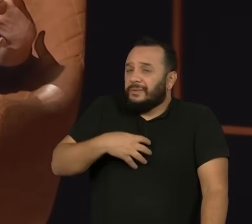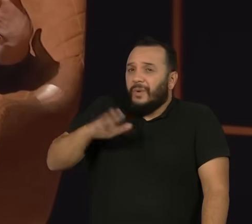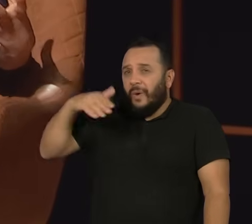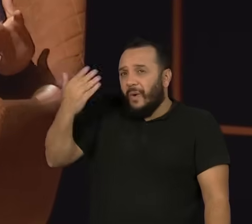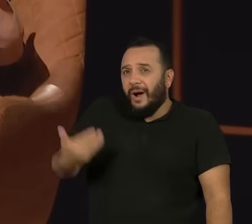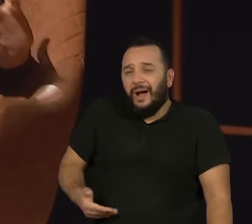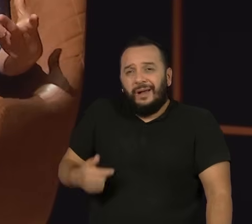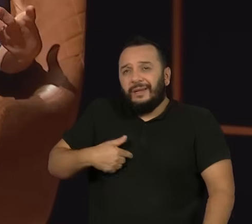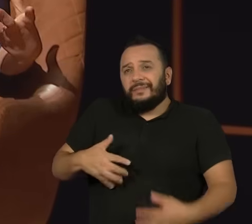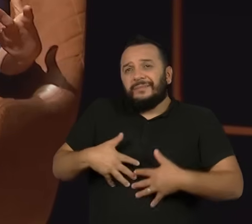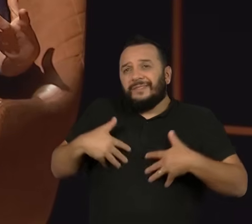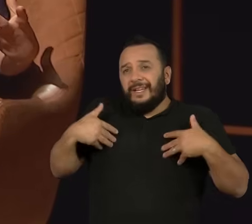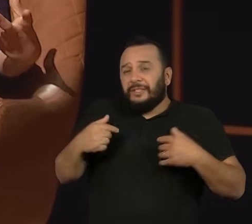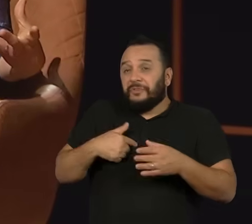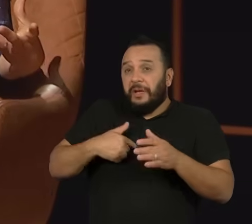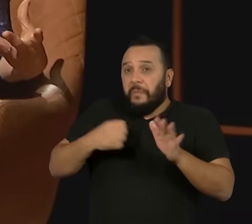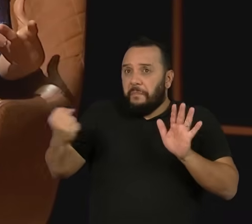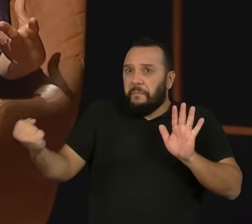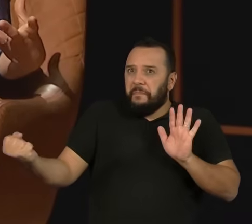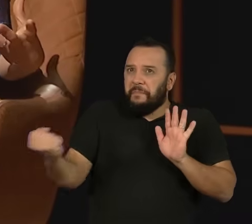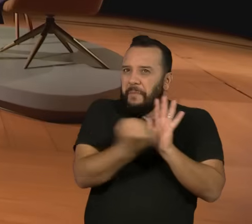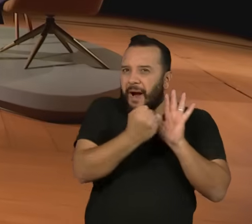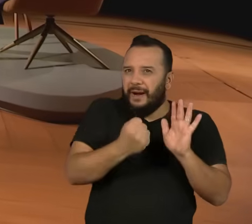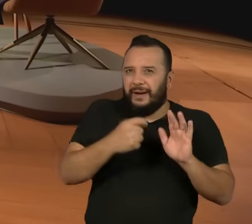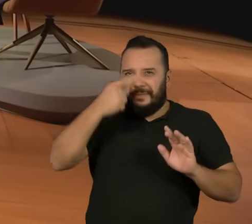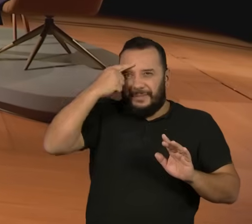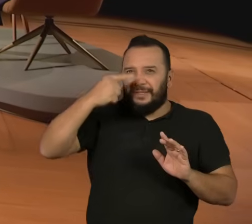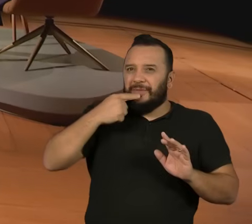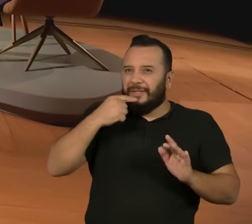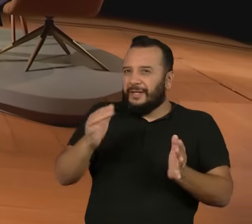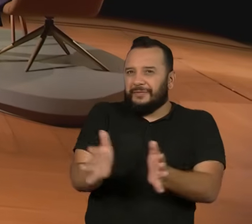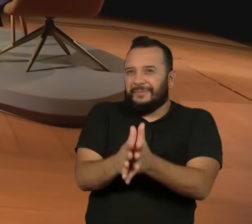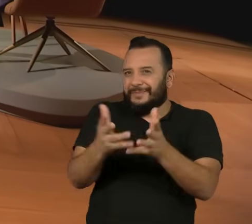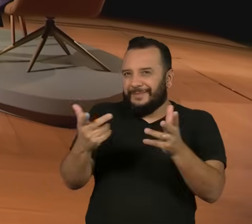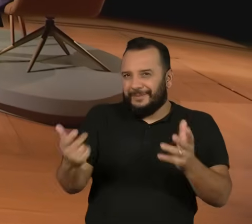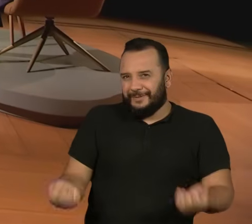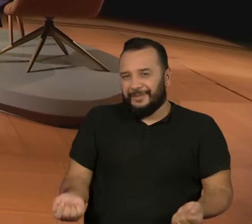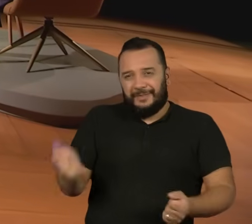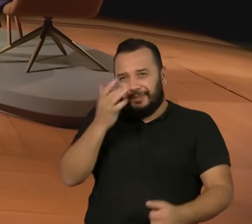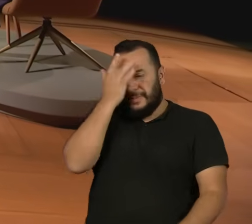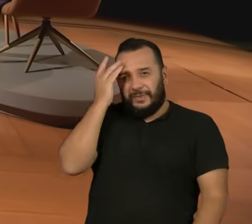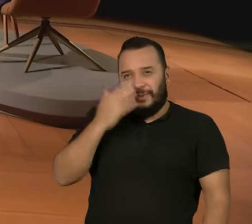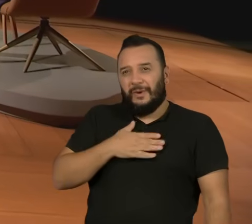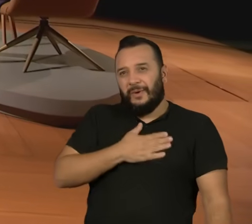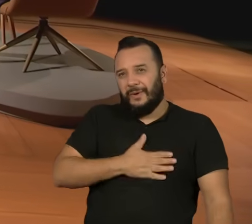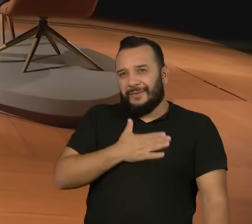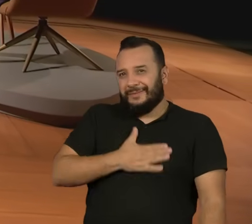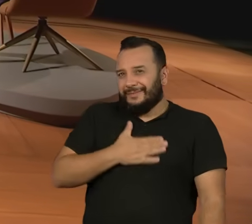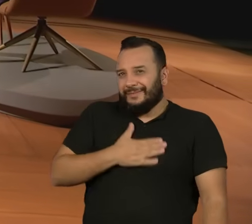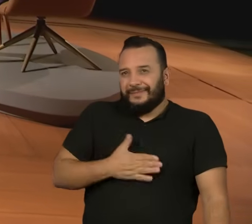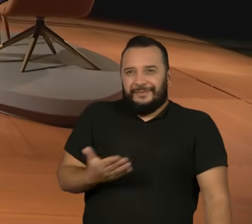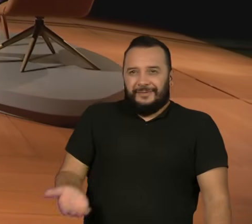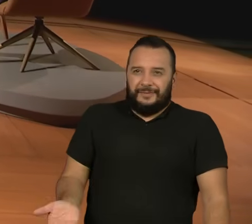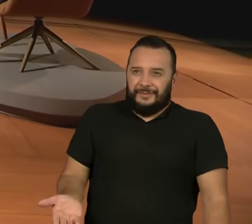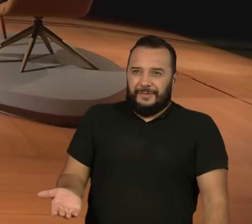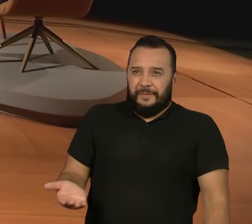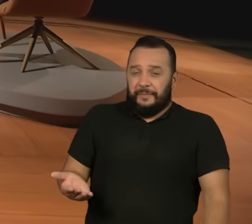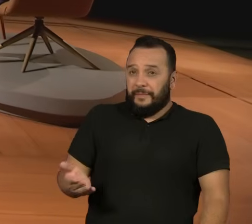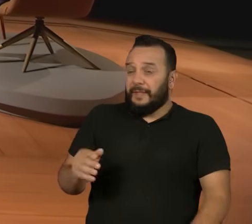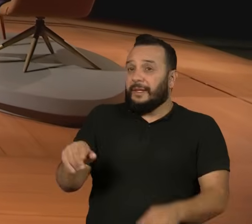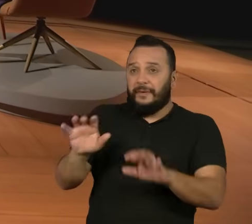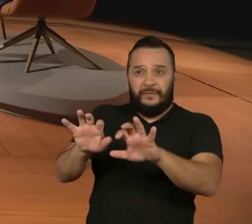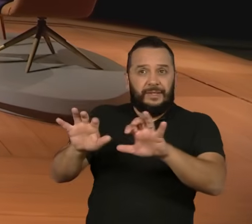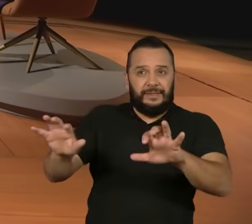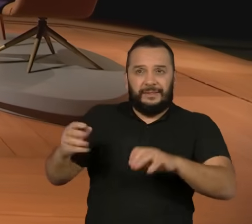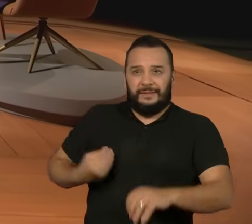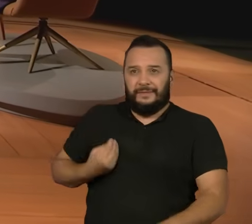de ser marcada por personagens incríveis, que as pessoas gostam, que marca a vida dessas pessoas,